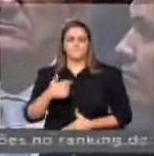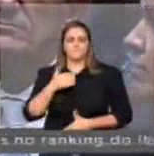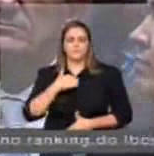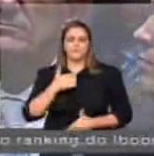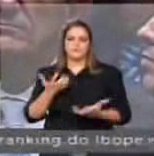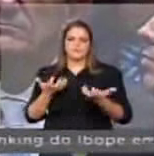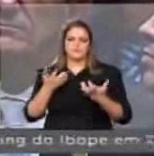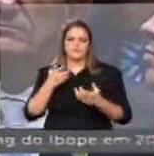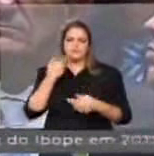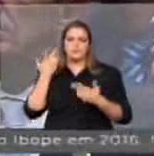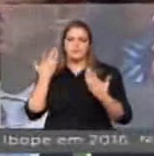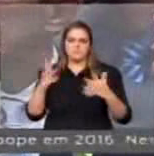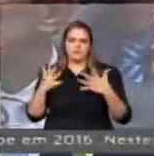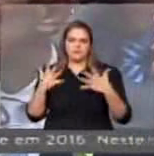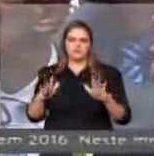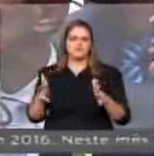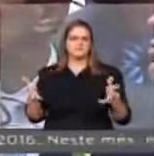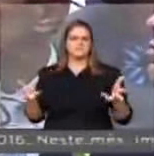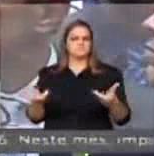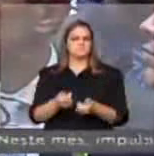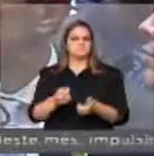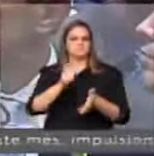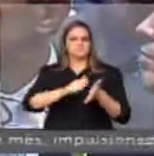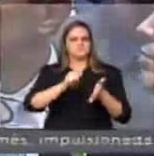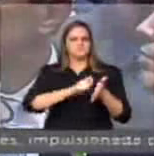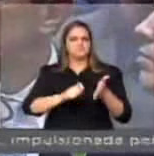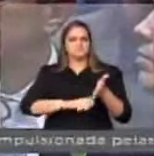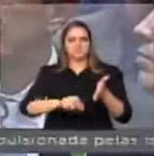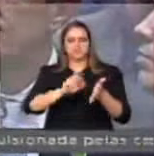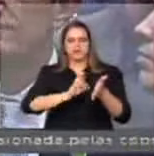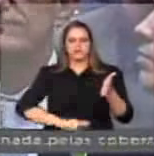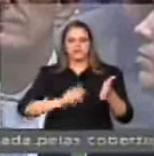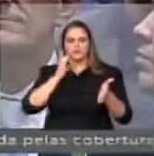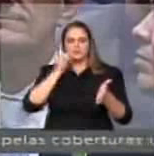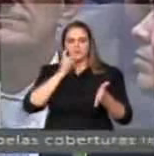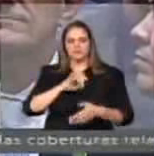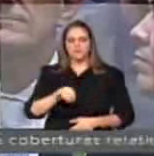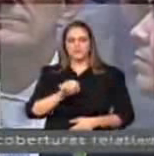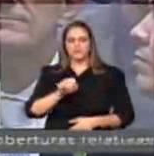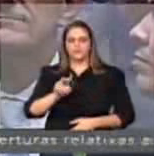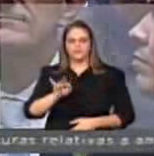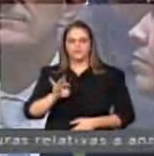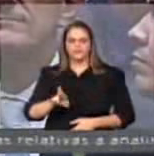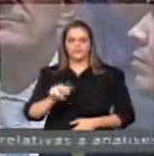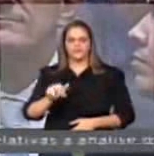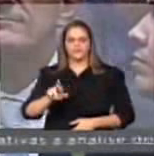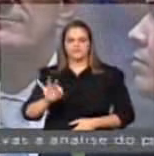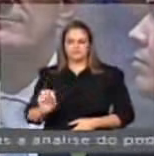queria parabenizar o belíssimo trabalho do relator, meu amigo pessoal, deputado Jovair Arantes.